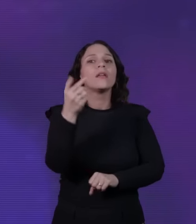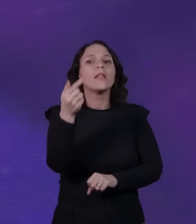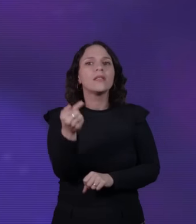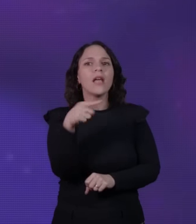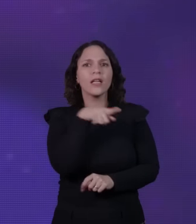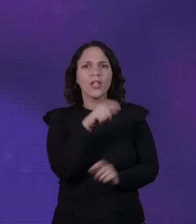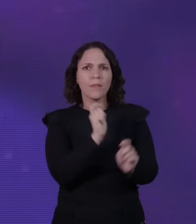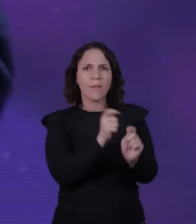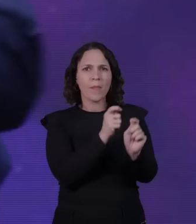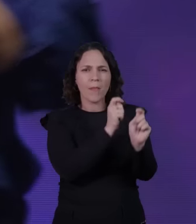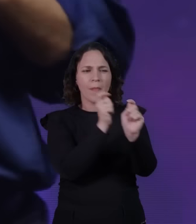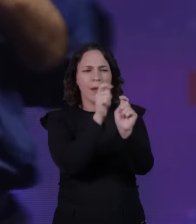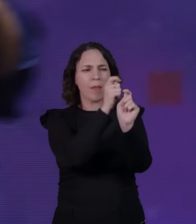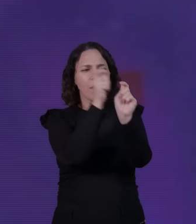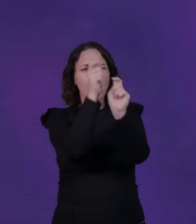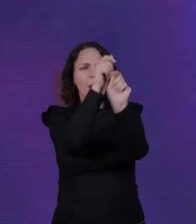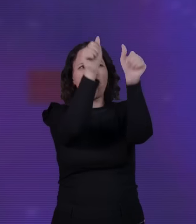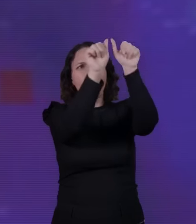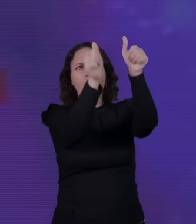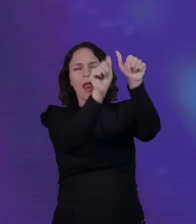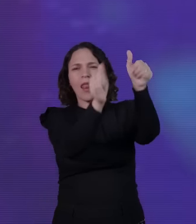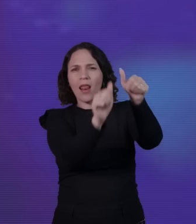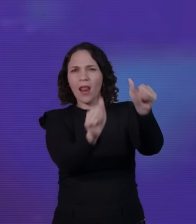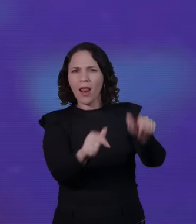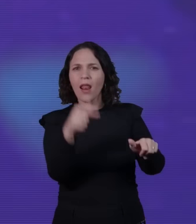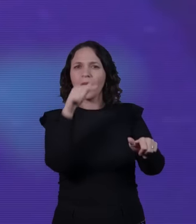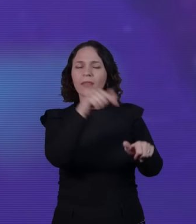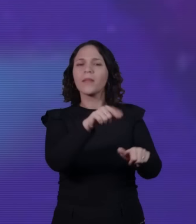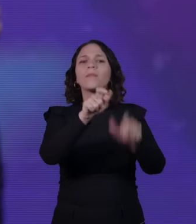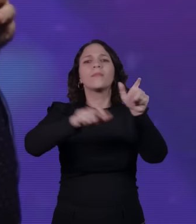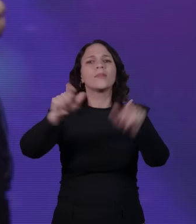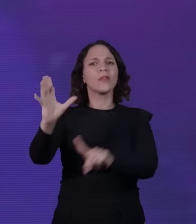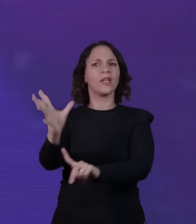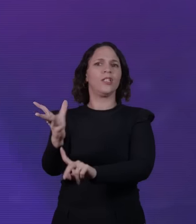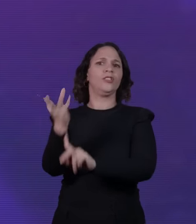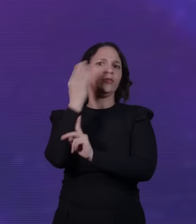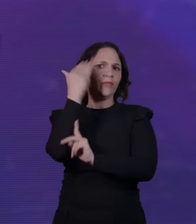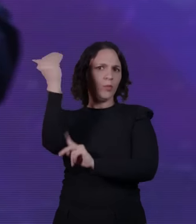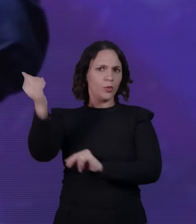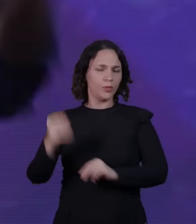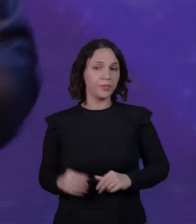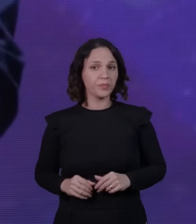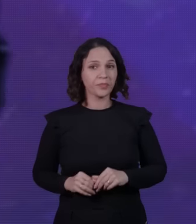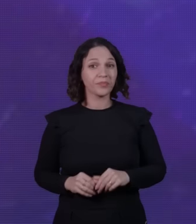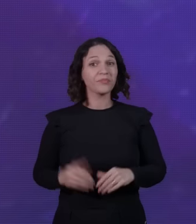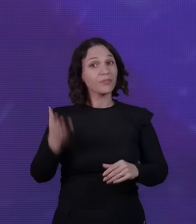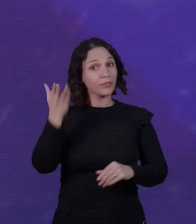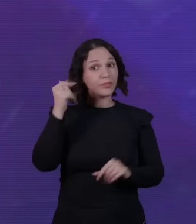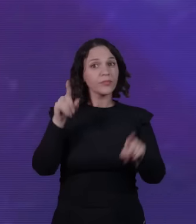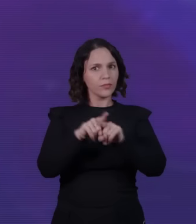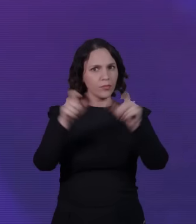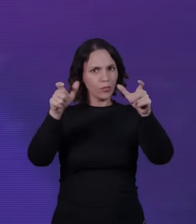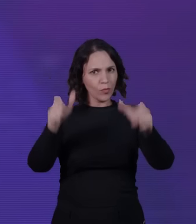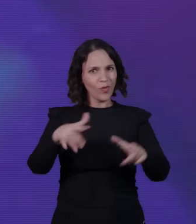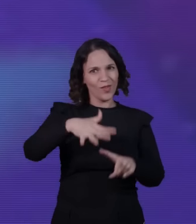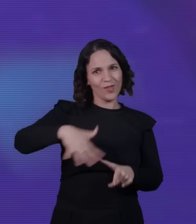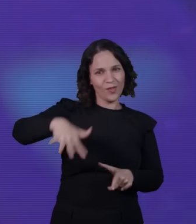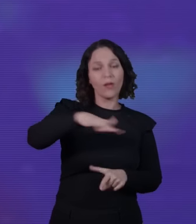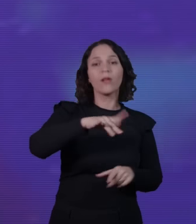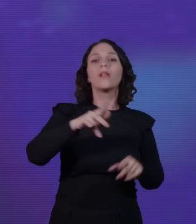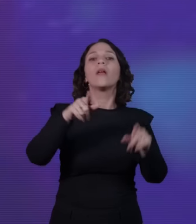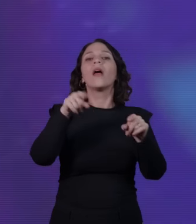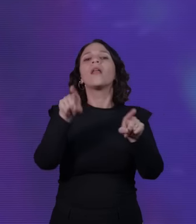manualmente desenhadas, esculpidas por artífices poderosos. Aquele templo também era um